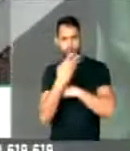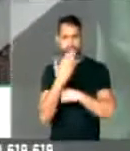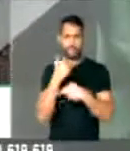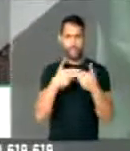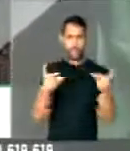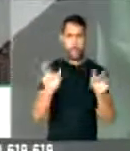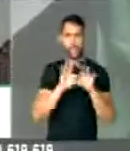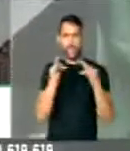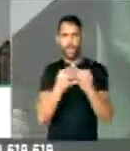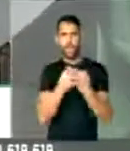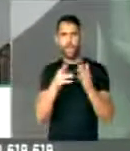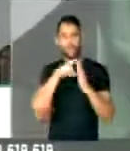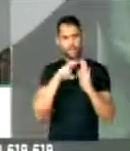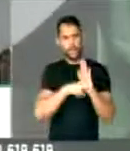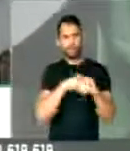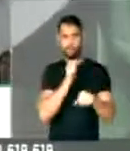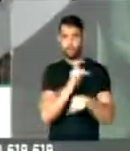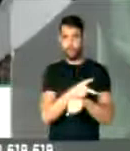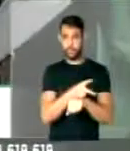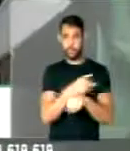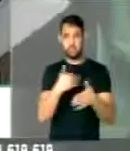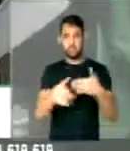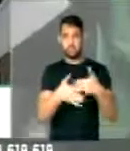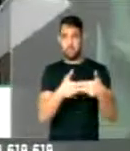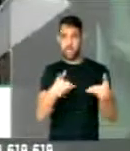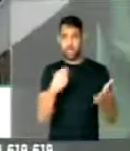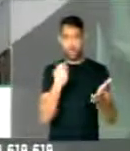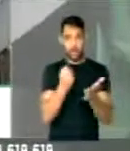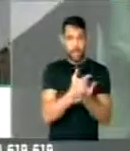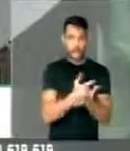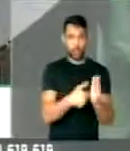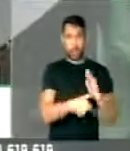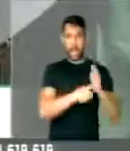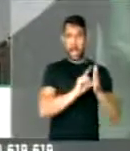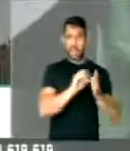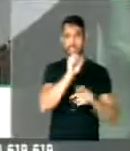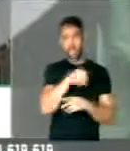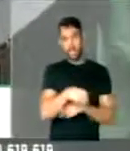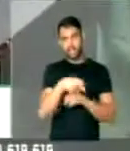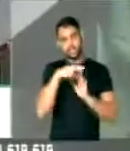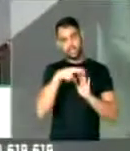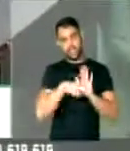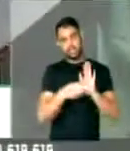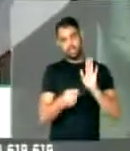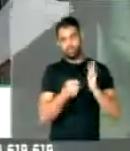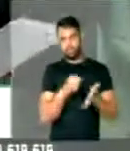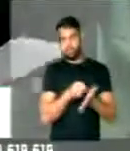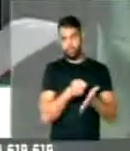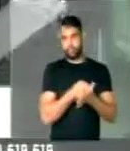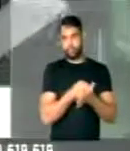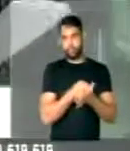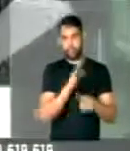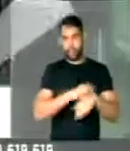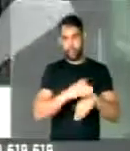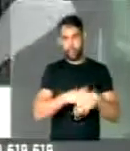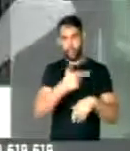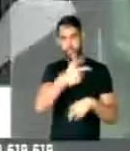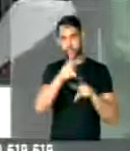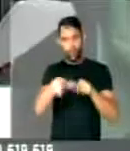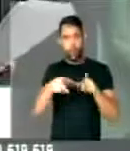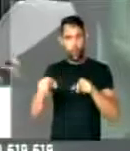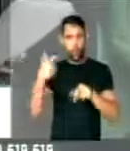o benefício previdenciário independente de contribuição prévia nos termos exigidos dos demais